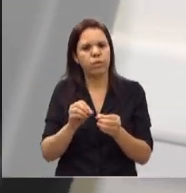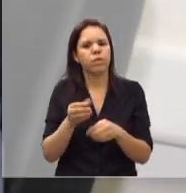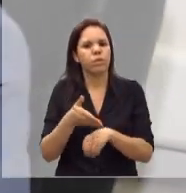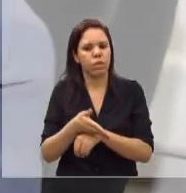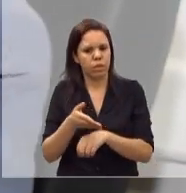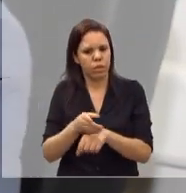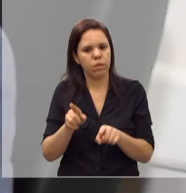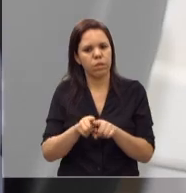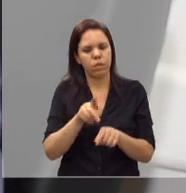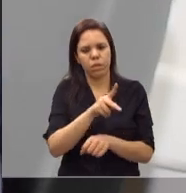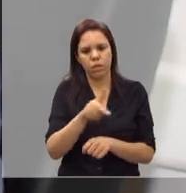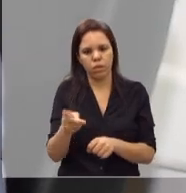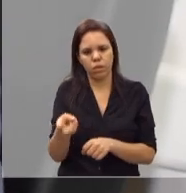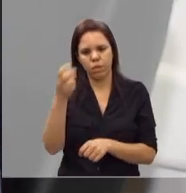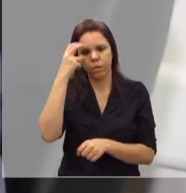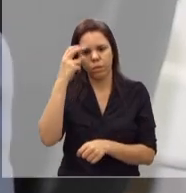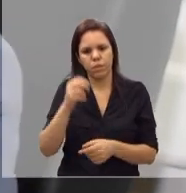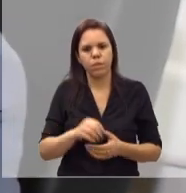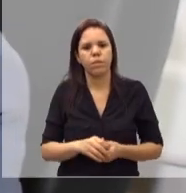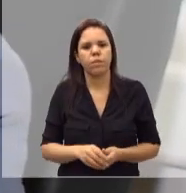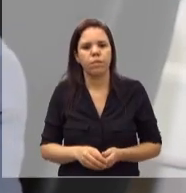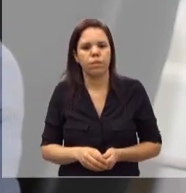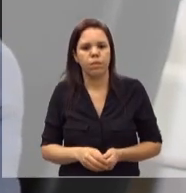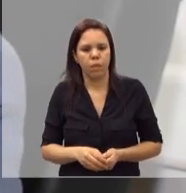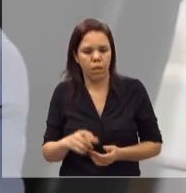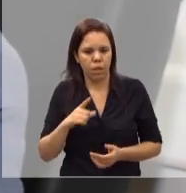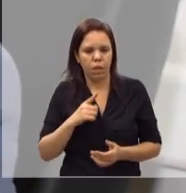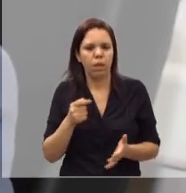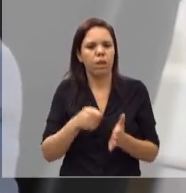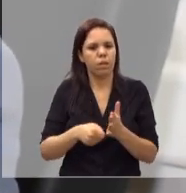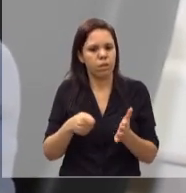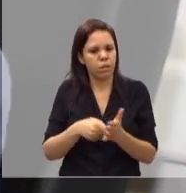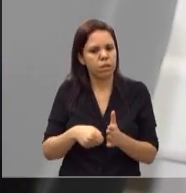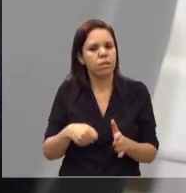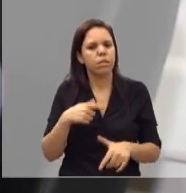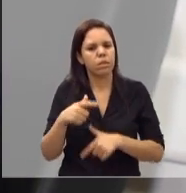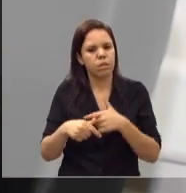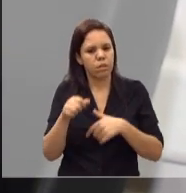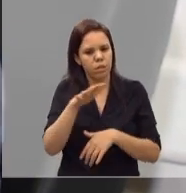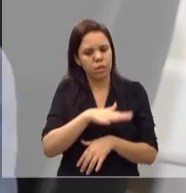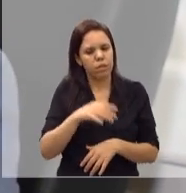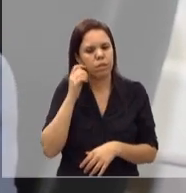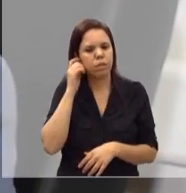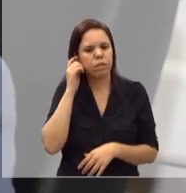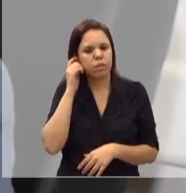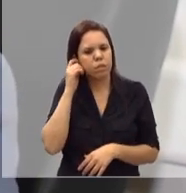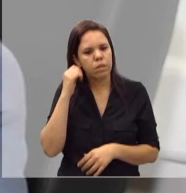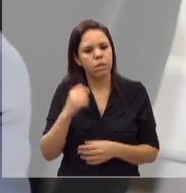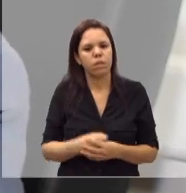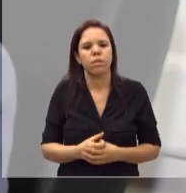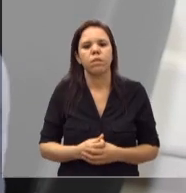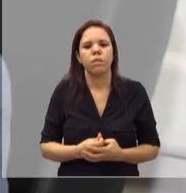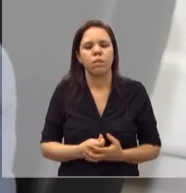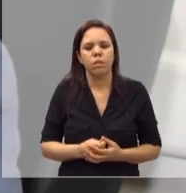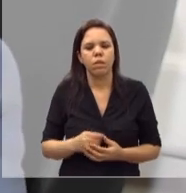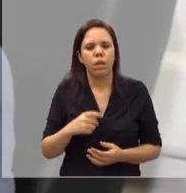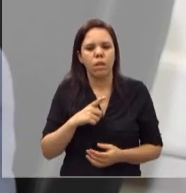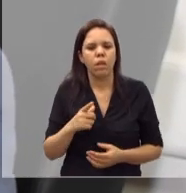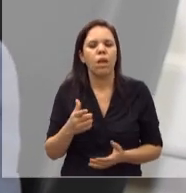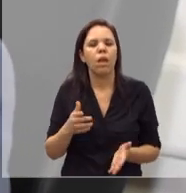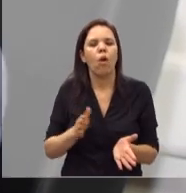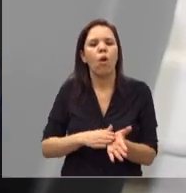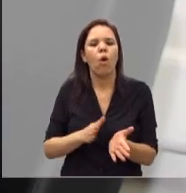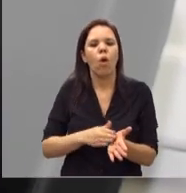venho presidindo a Comissão de Cultura e temos tentado trabalhar em várias frentes. Uma delas que a gente tem batalhado e